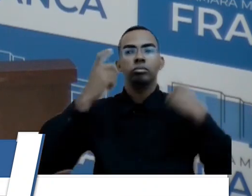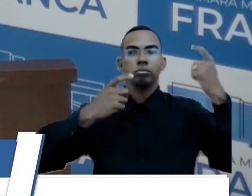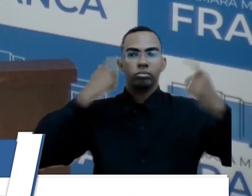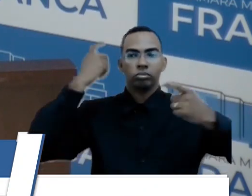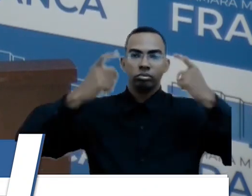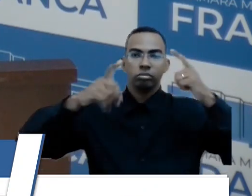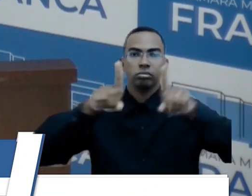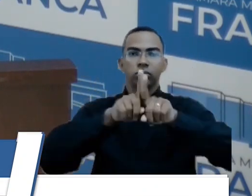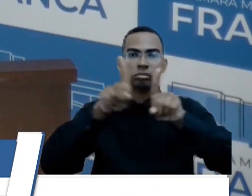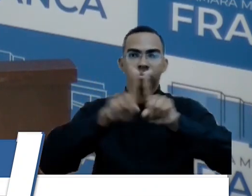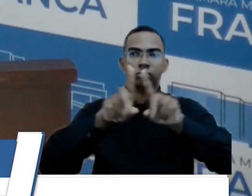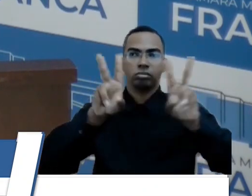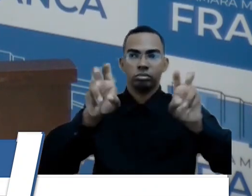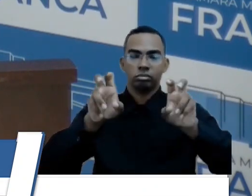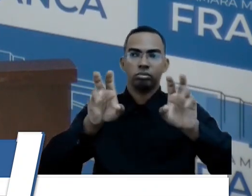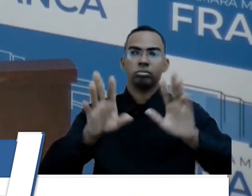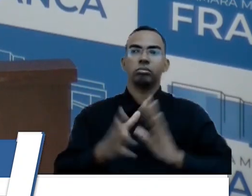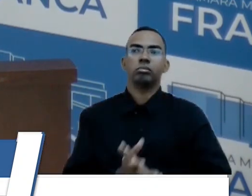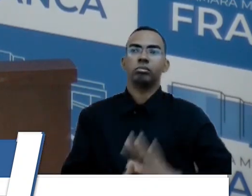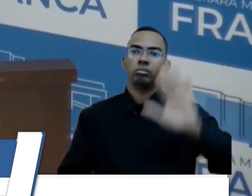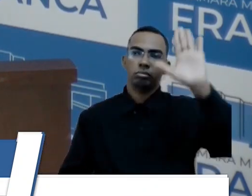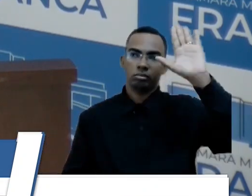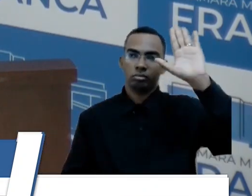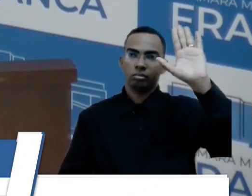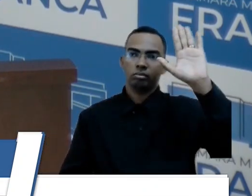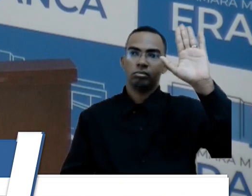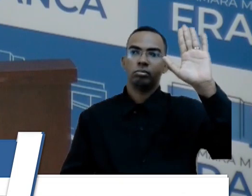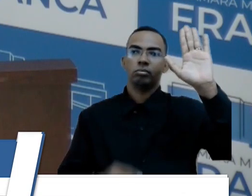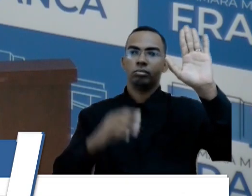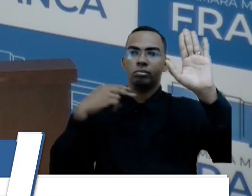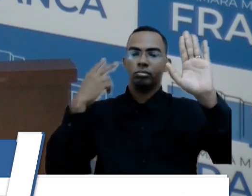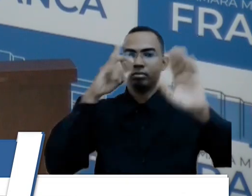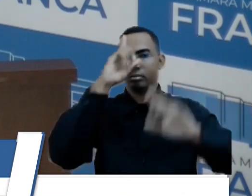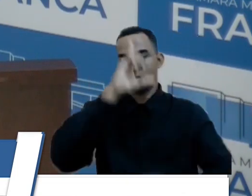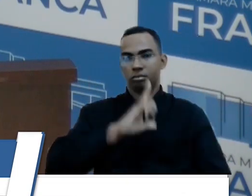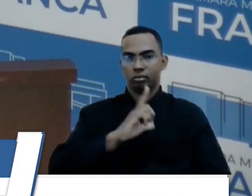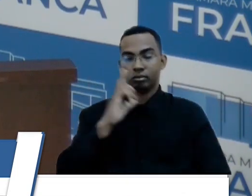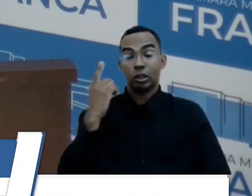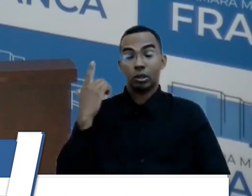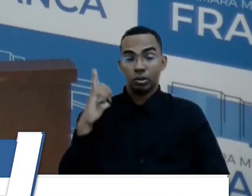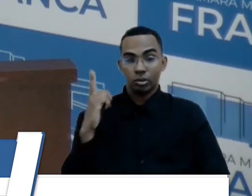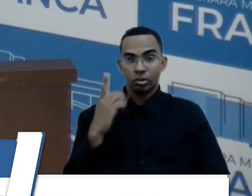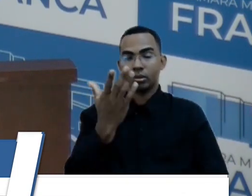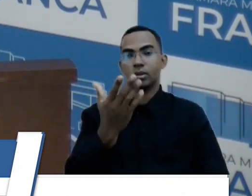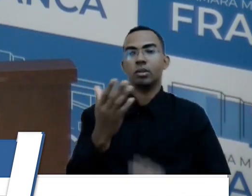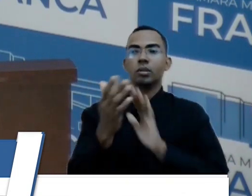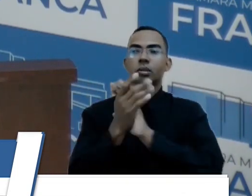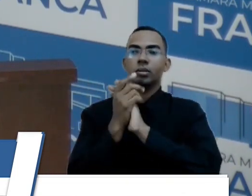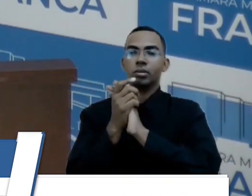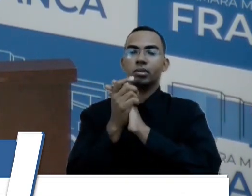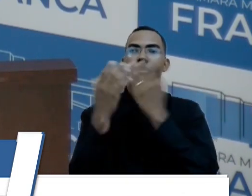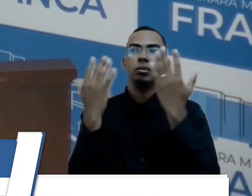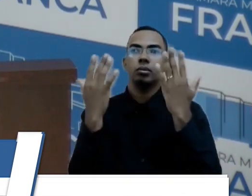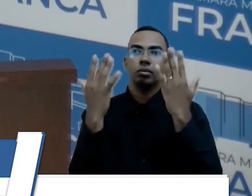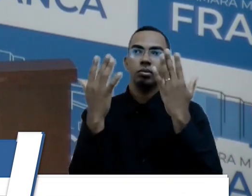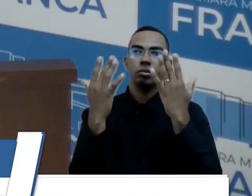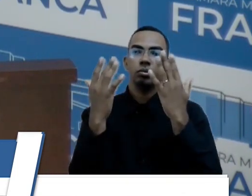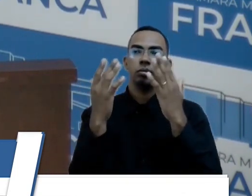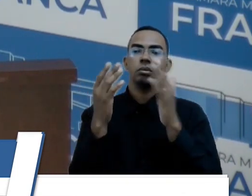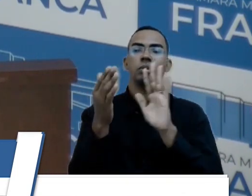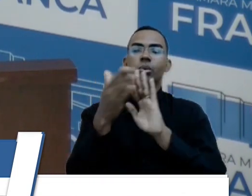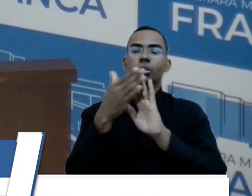meio ambiente. Peço palavra, vereador Sim, Ronaldo. Lourdinha. Quero te parabenizar, né, pelas demandas que